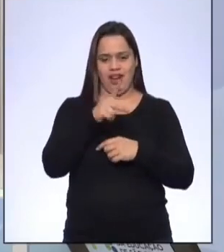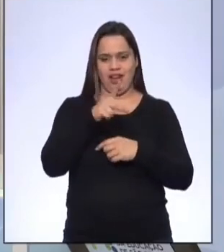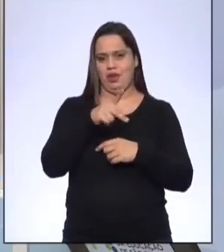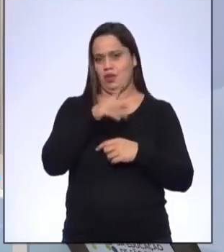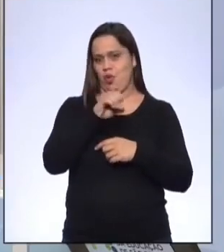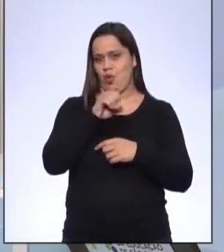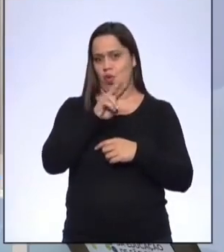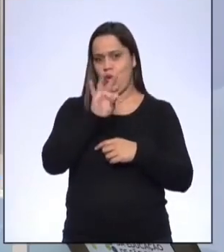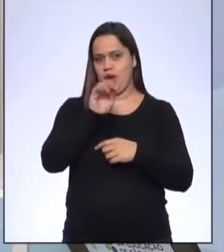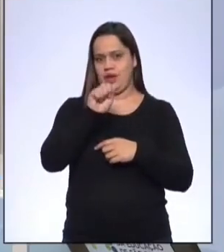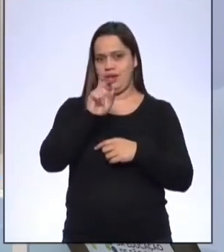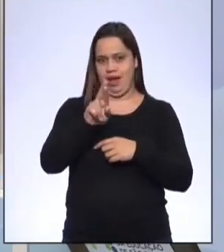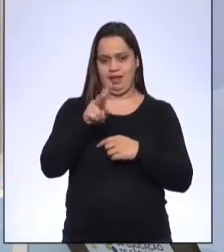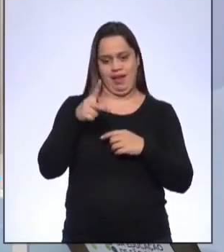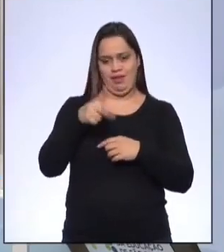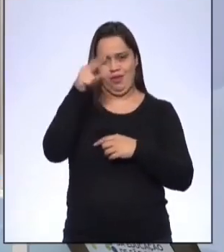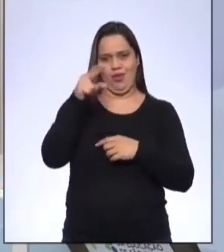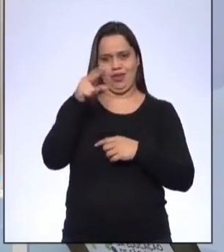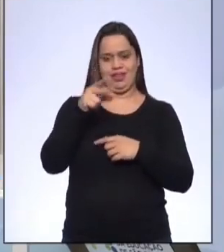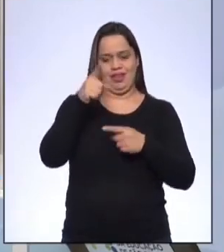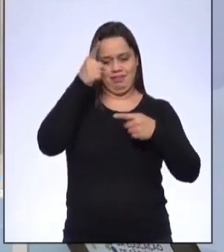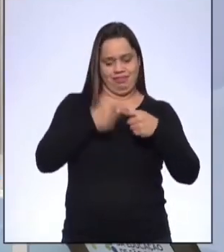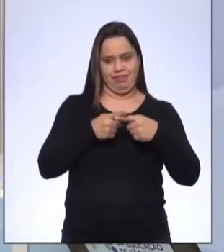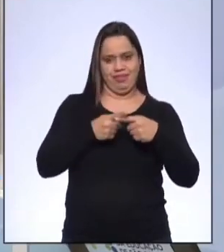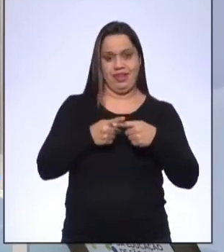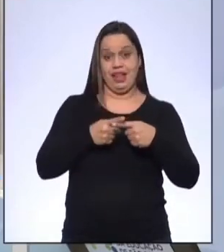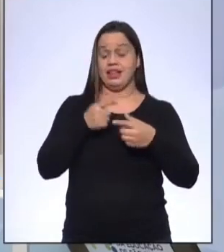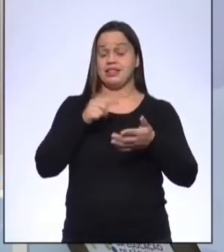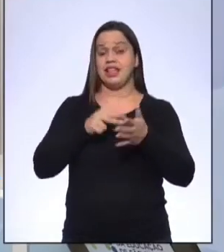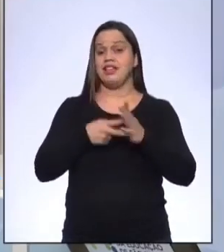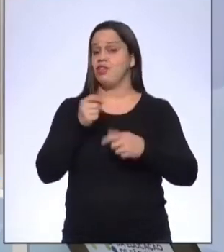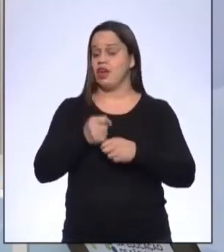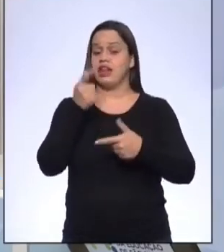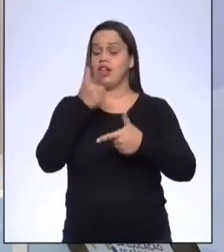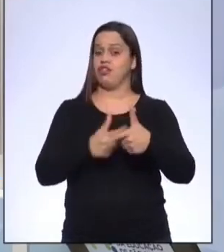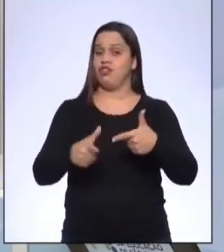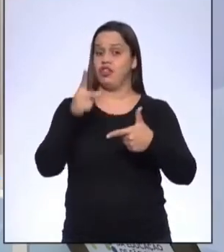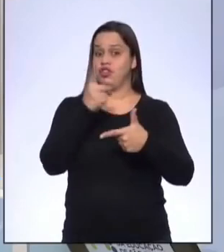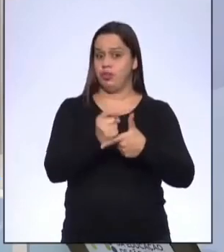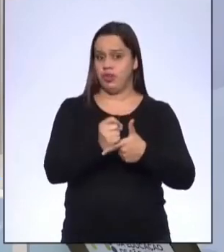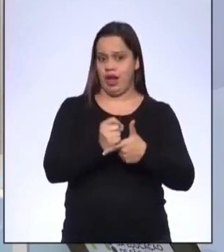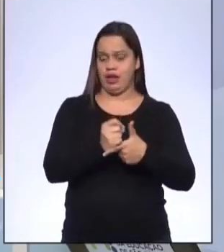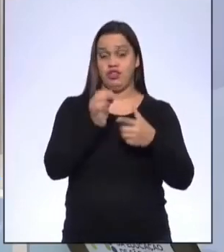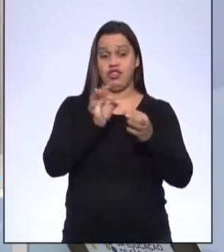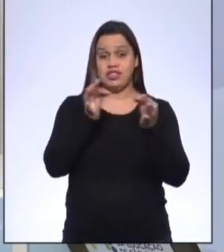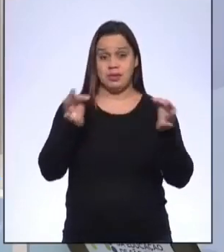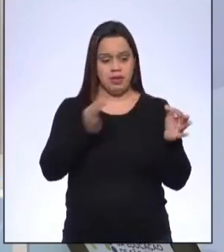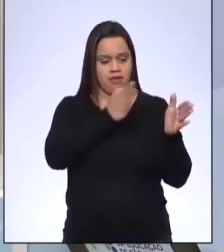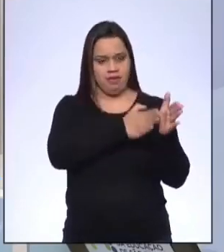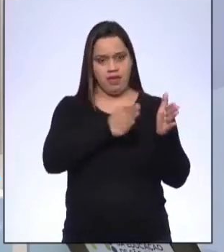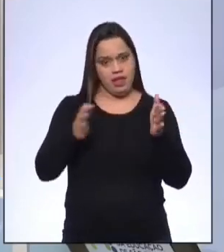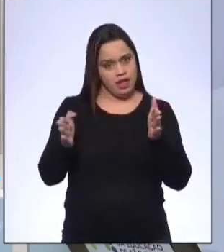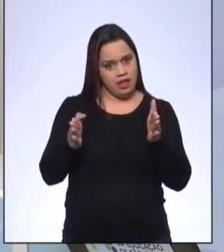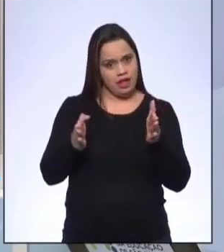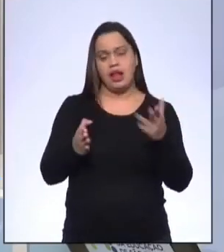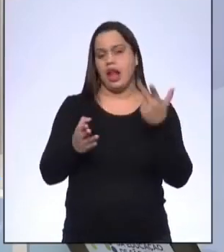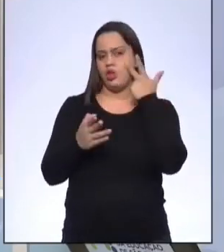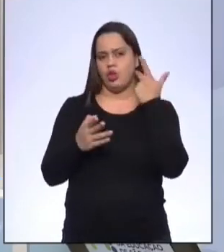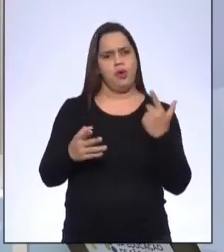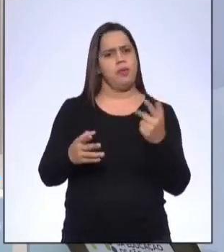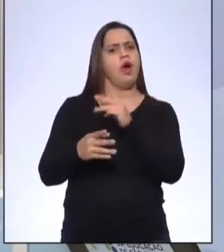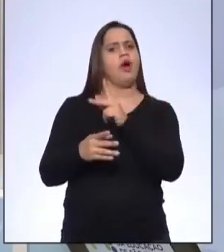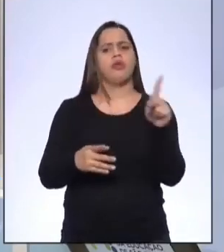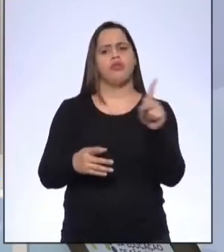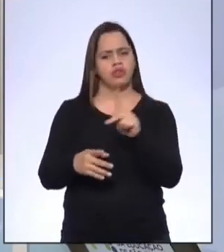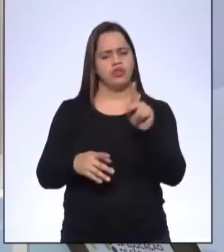10. Né? É essa a situação. A gente simplifica todo o processo, e acho que isso aí é comum, os professores, vocês